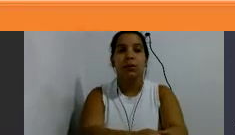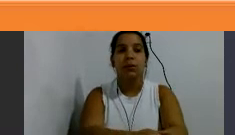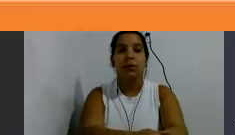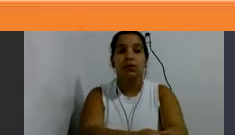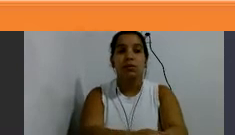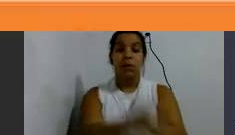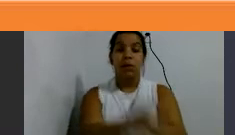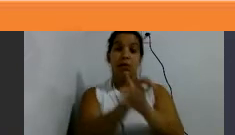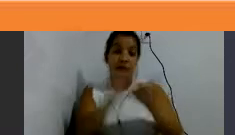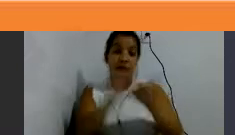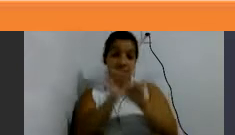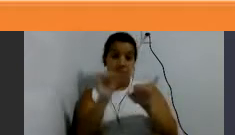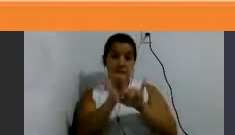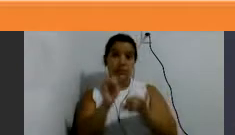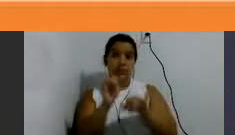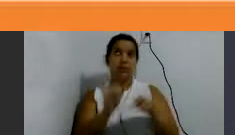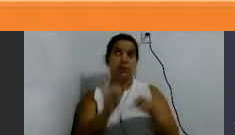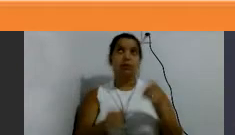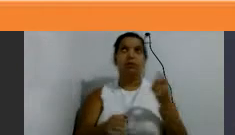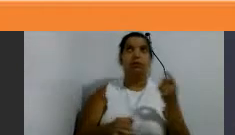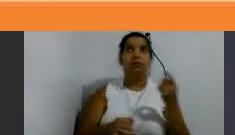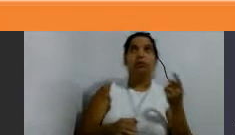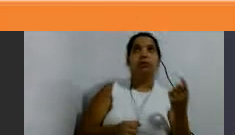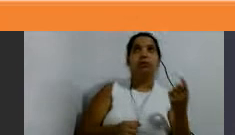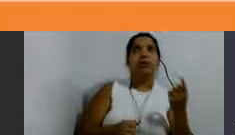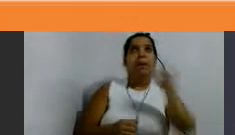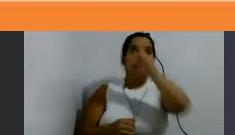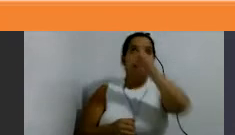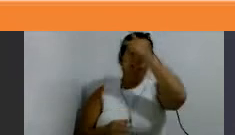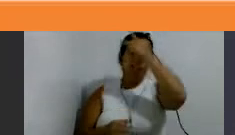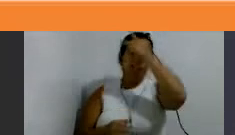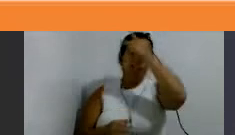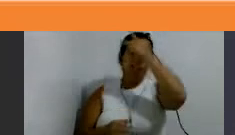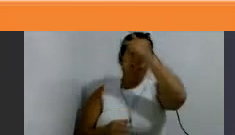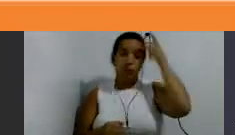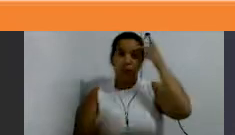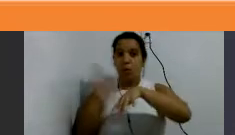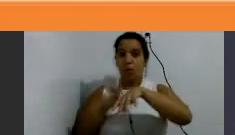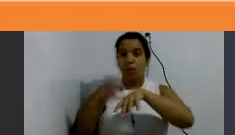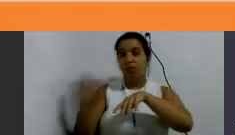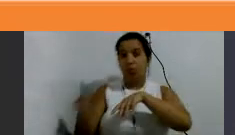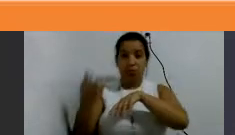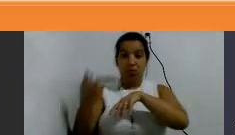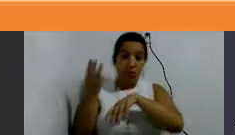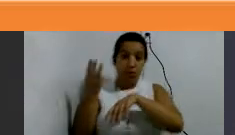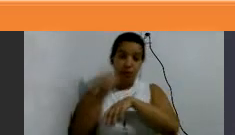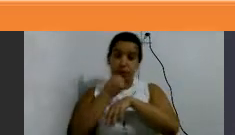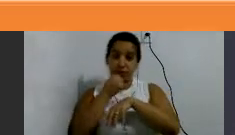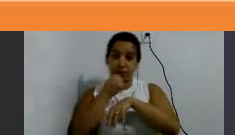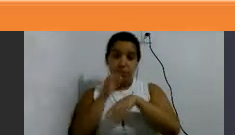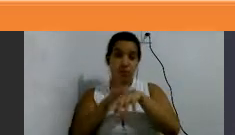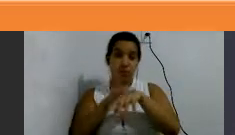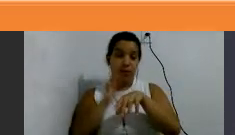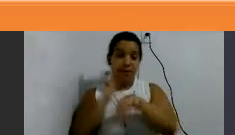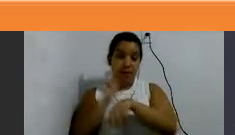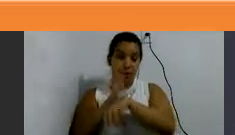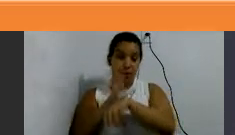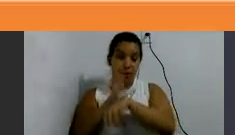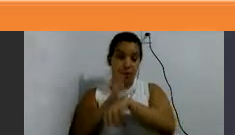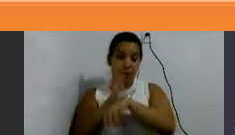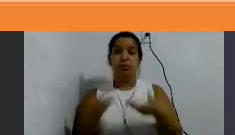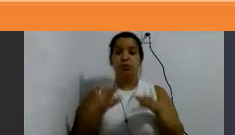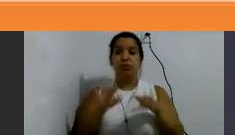assim de por exemplo, um indivíduo pode passar para 2 ou para 3, isso é muito comum para doença viral, doença parasitária, isso é mais